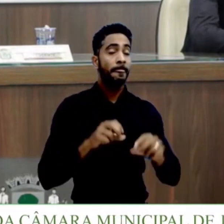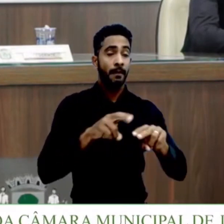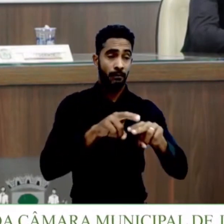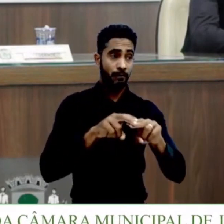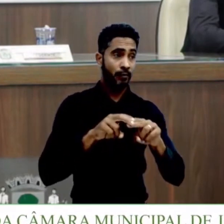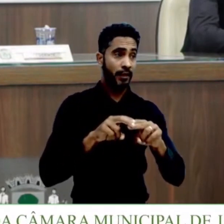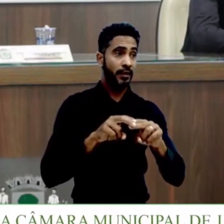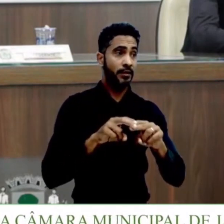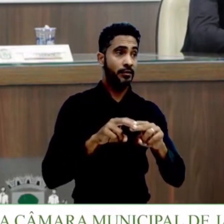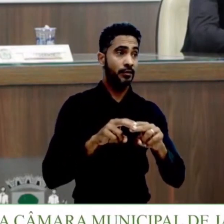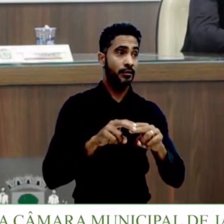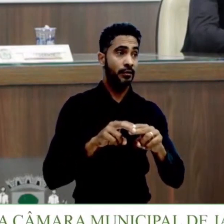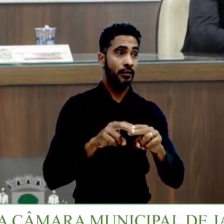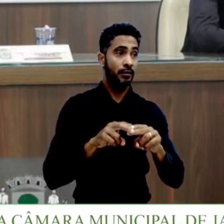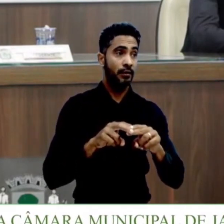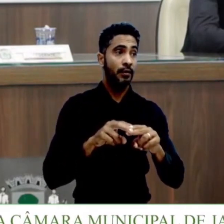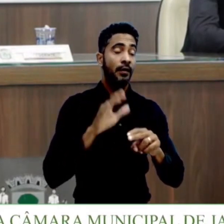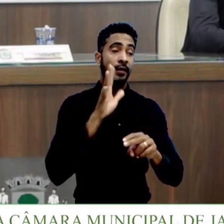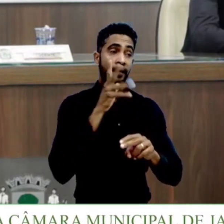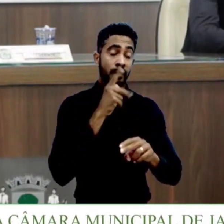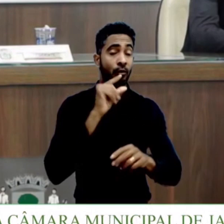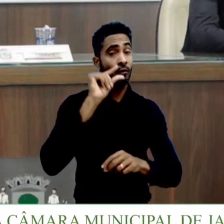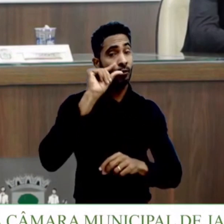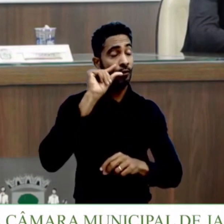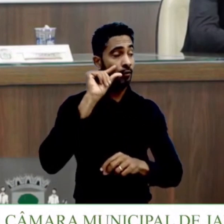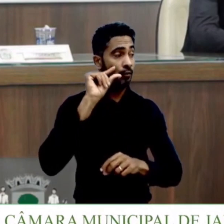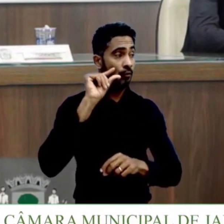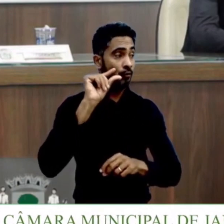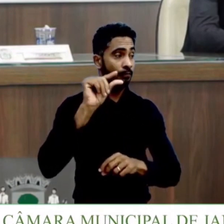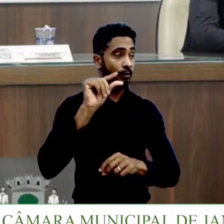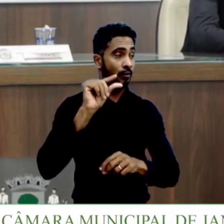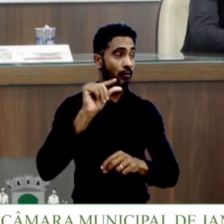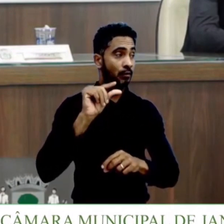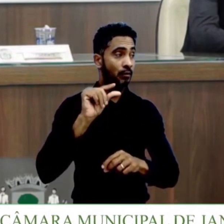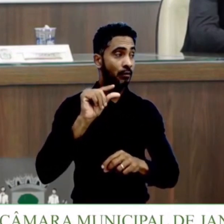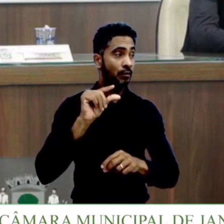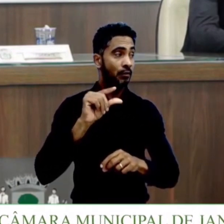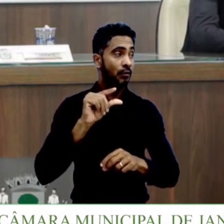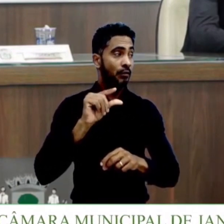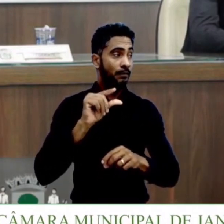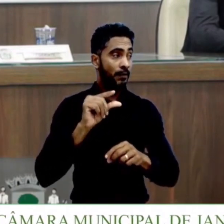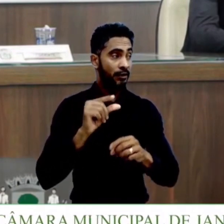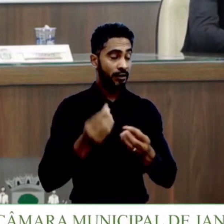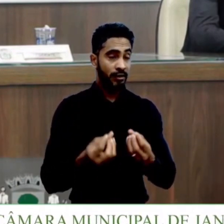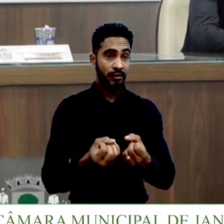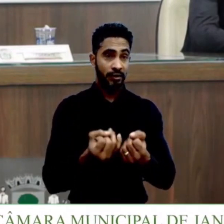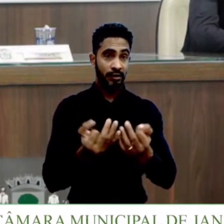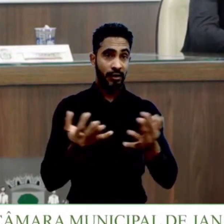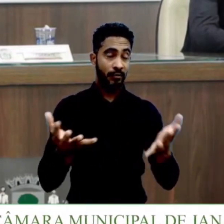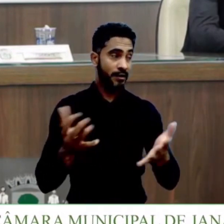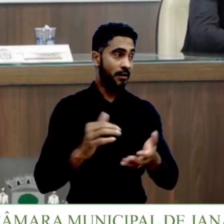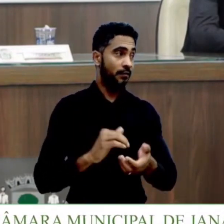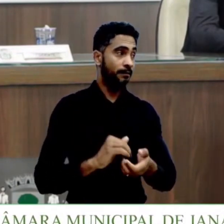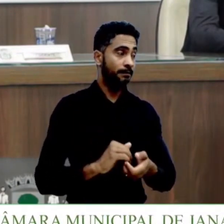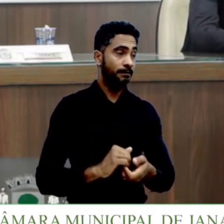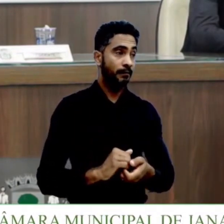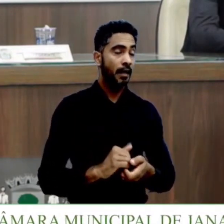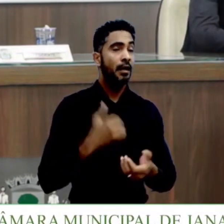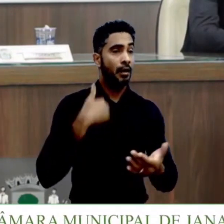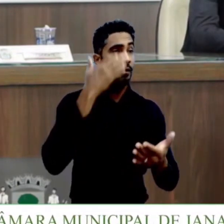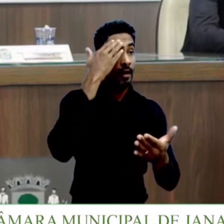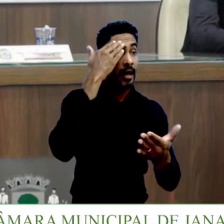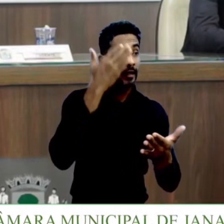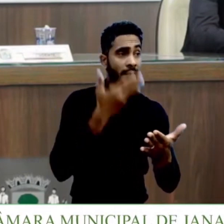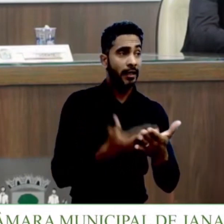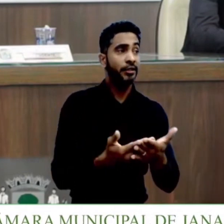isso, demorou-se um pouco mais para a gente trazer para distribuição. Eu acredito